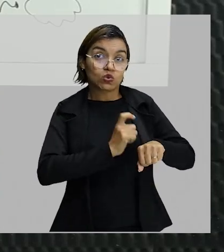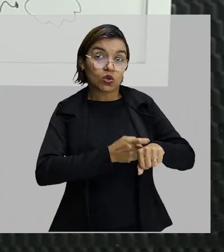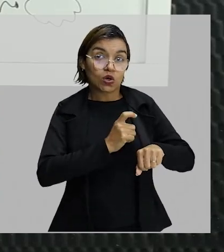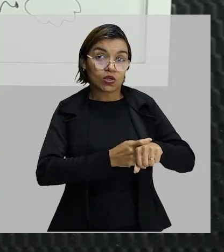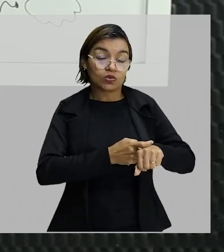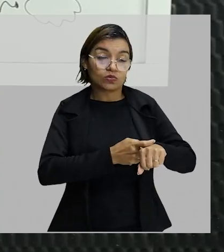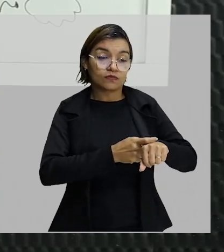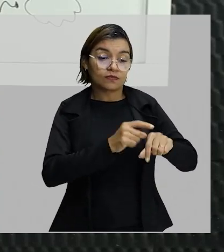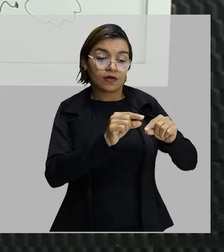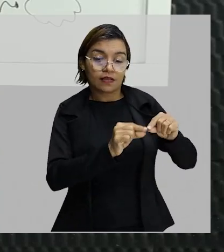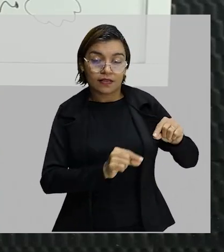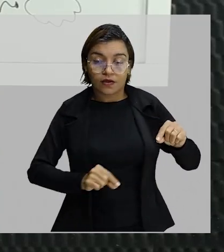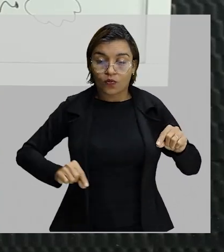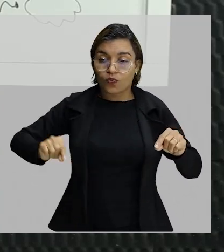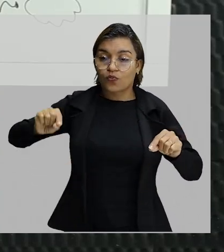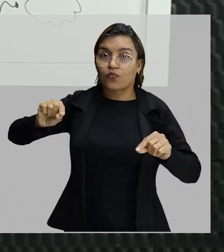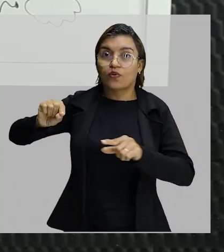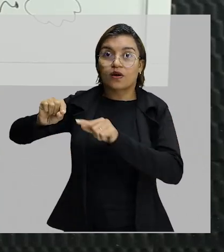sublimação.